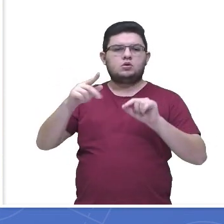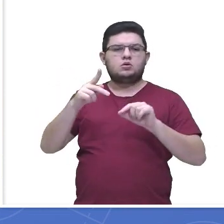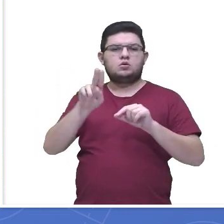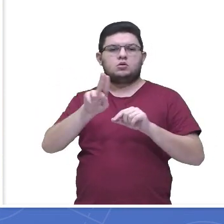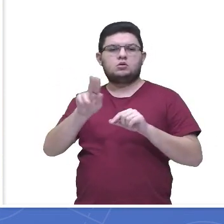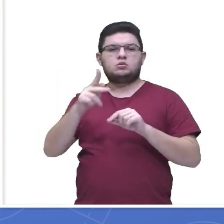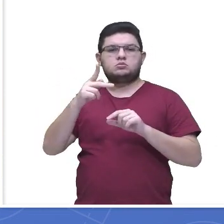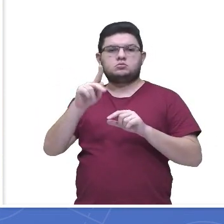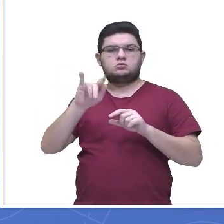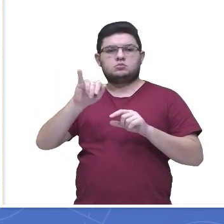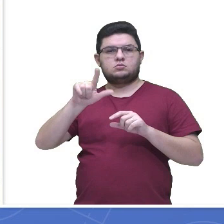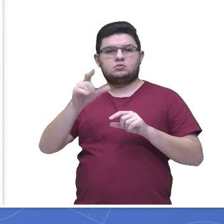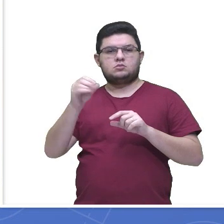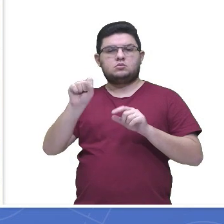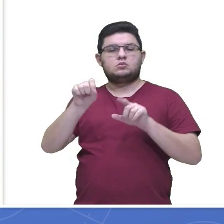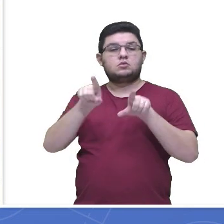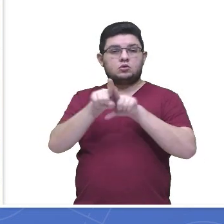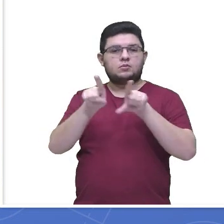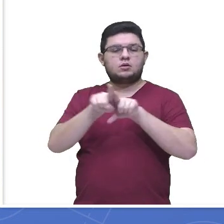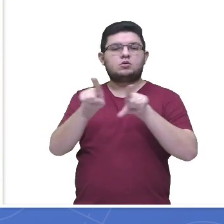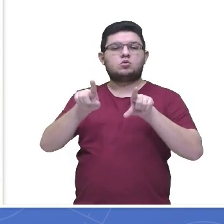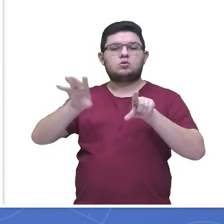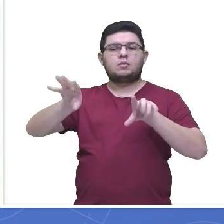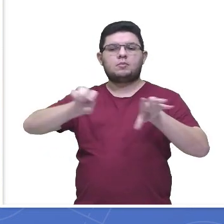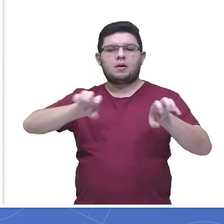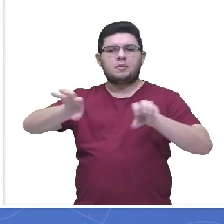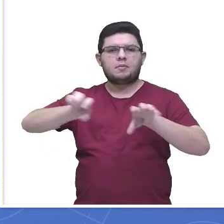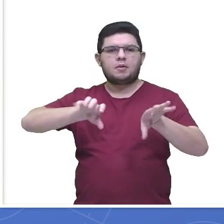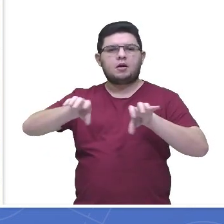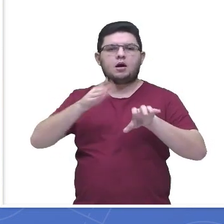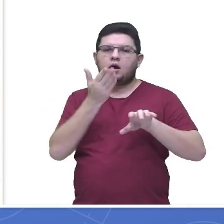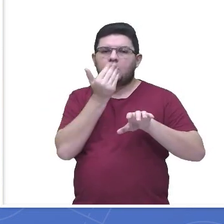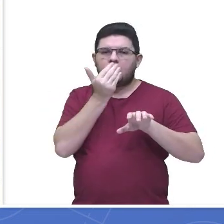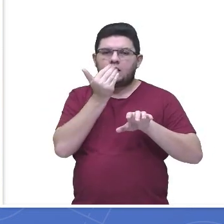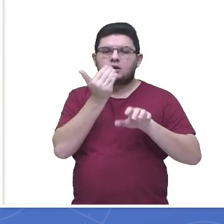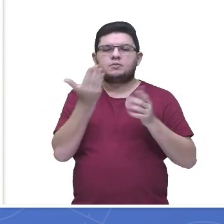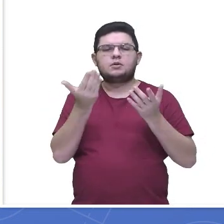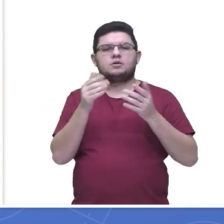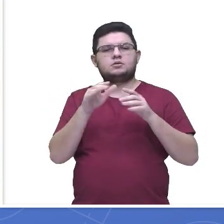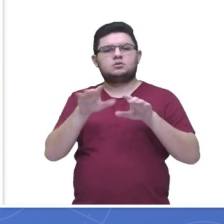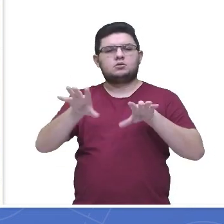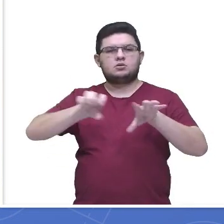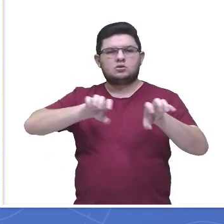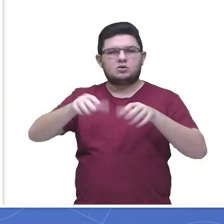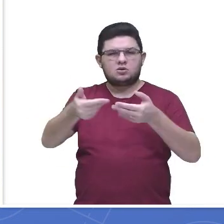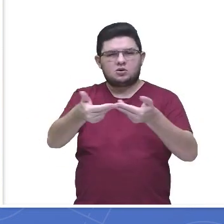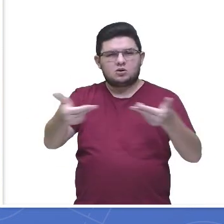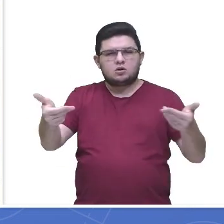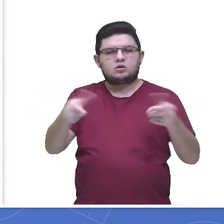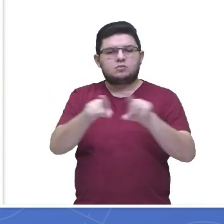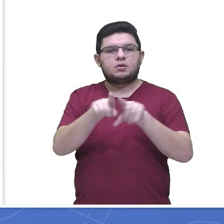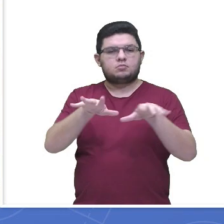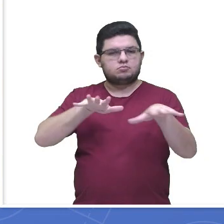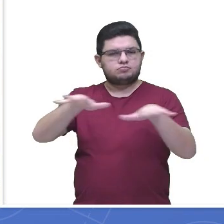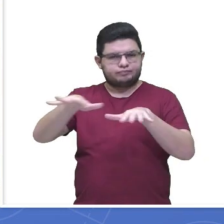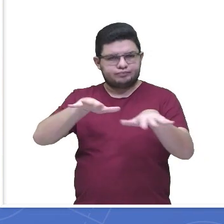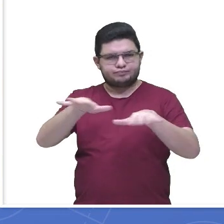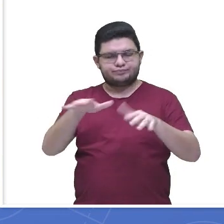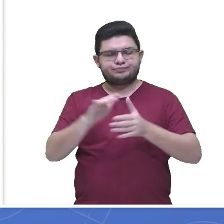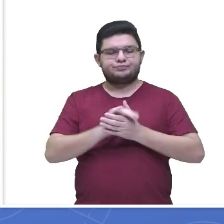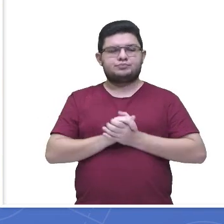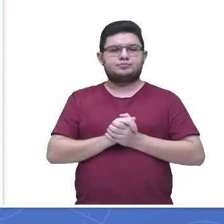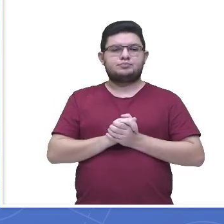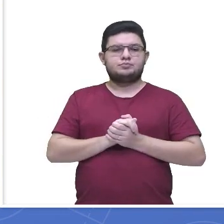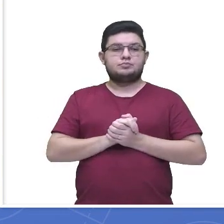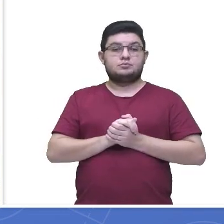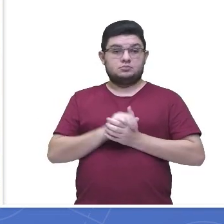servem também para atuar na captura de alimento, por exemplo, de alguns seres e também para auxiliar na sua locomoção. Então, lembra que